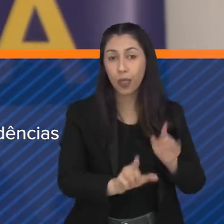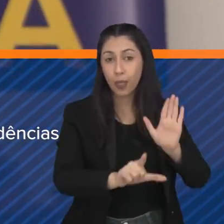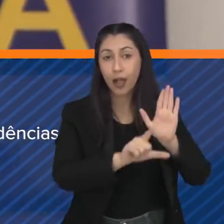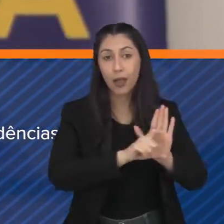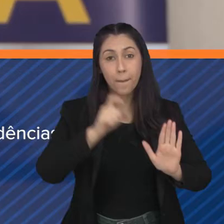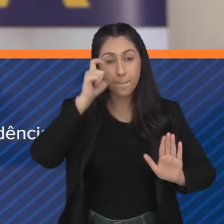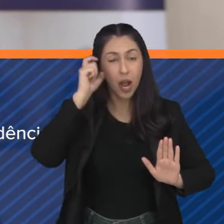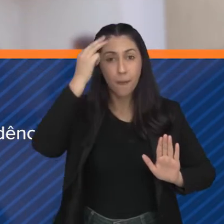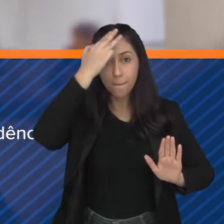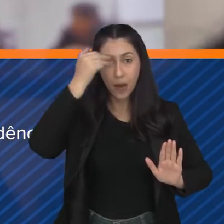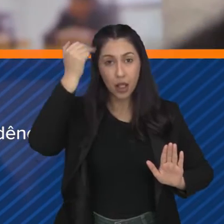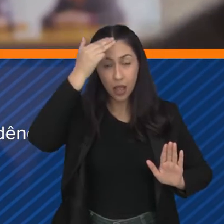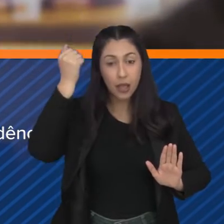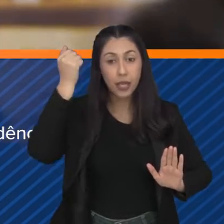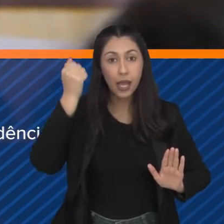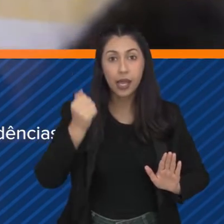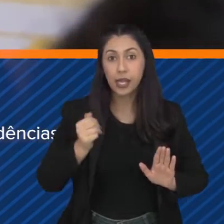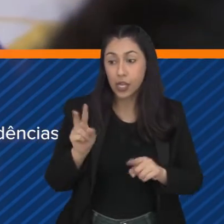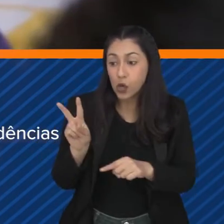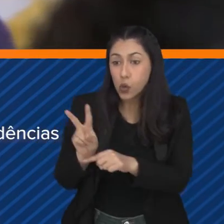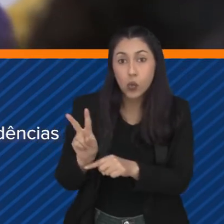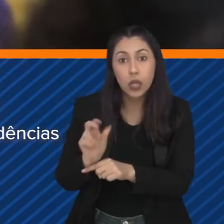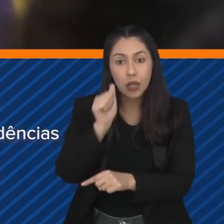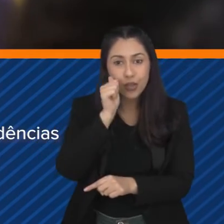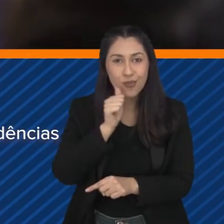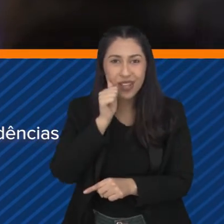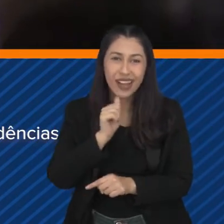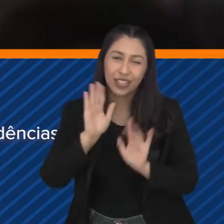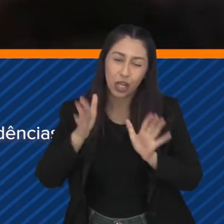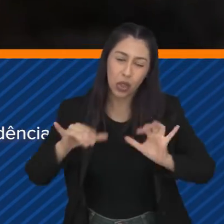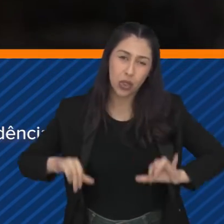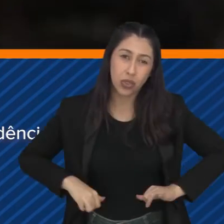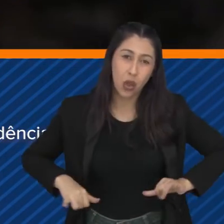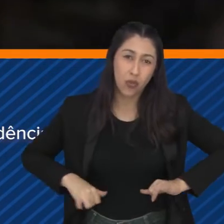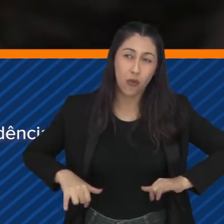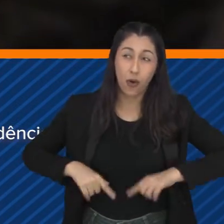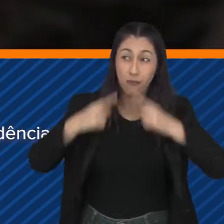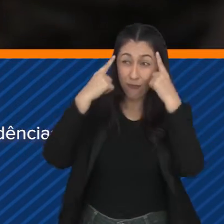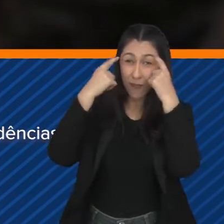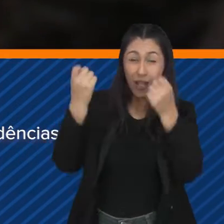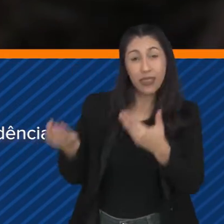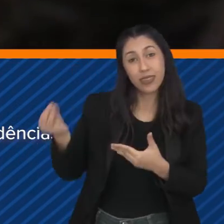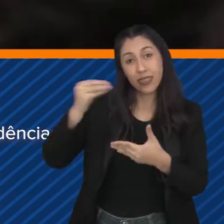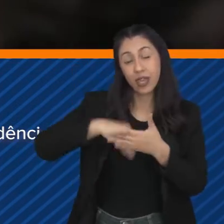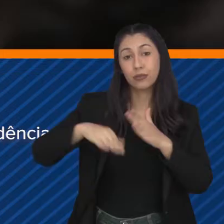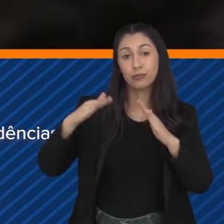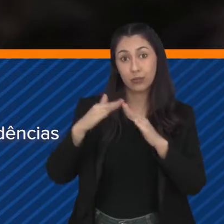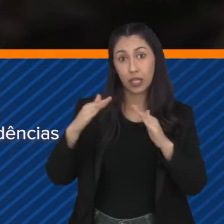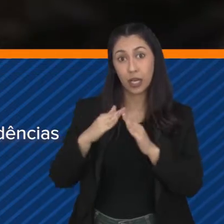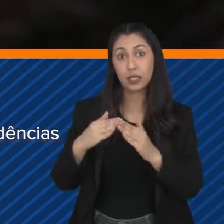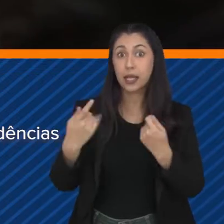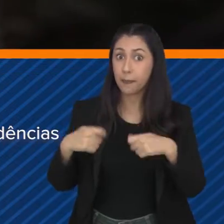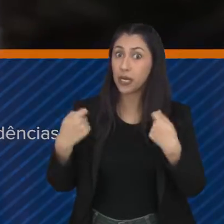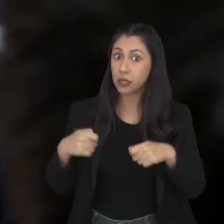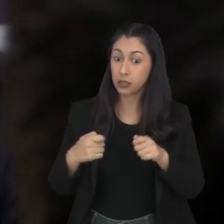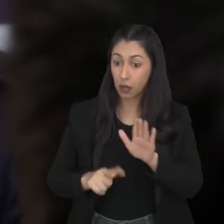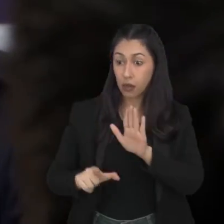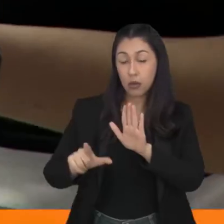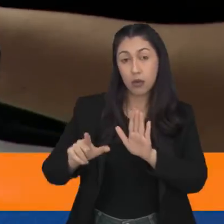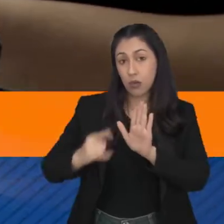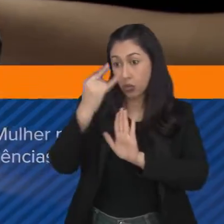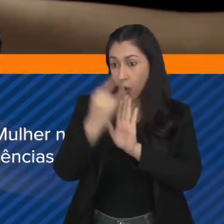que atende mulheres vítimas de violência doméstica e familiar e fiscaliza o cumprimento de medidas